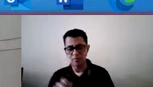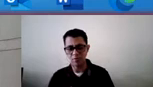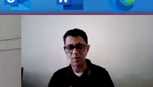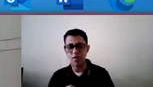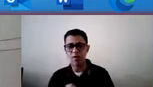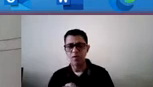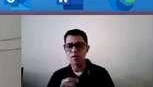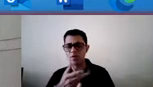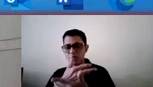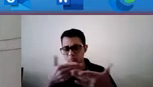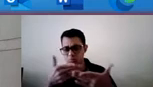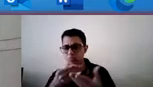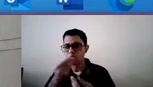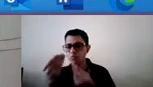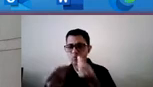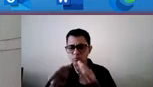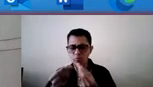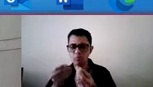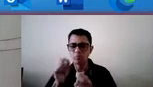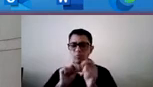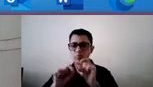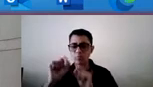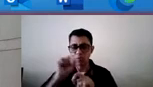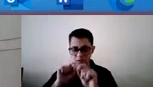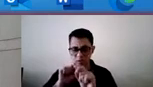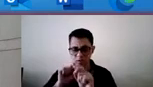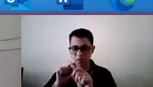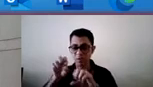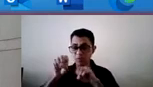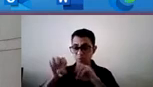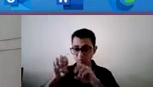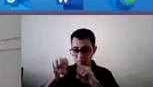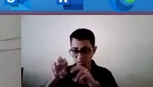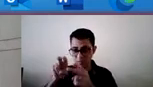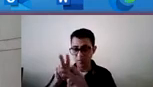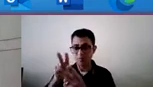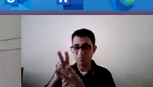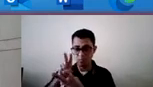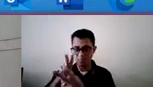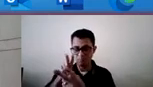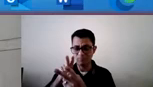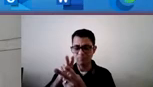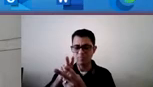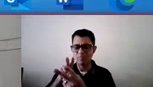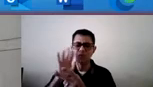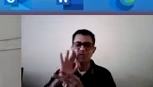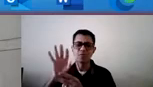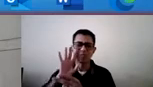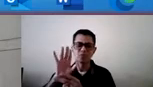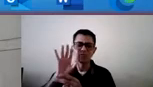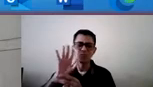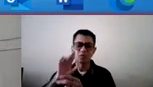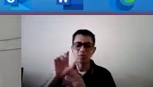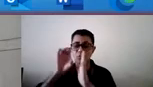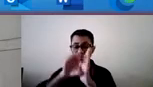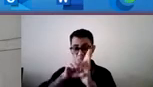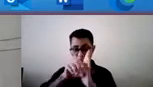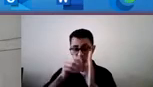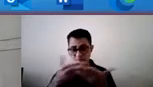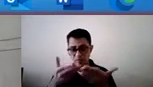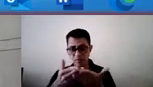temos muitas formas de entender o que é educação integral, né? Existem muitas maneiras de pensar esse conceito.